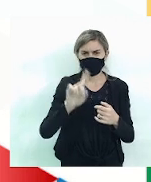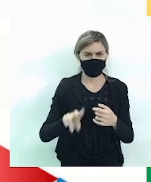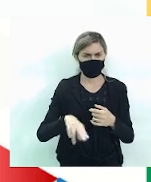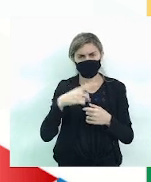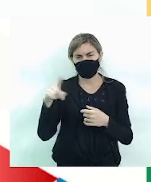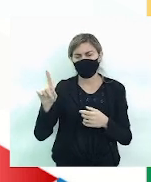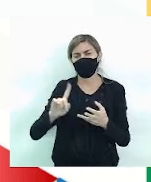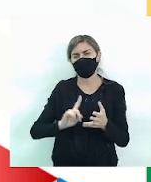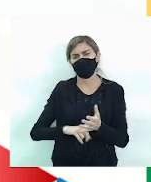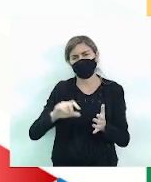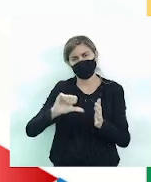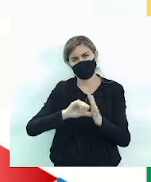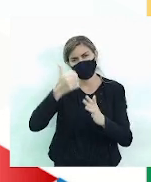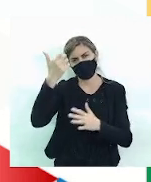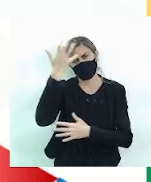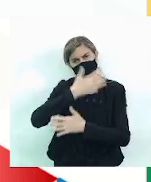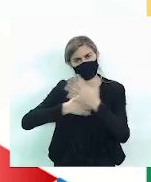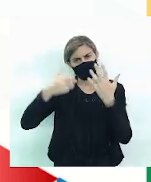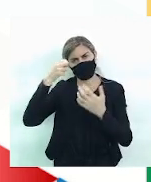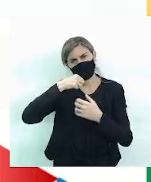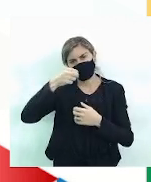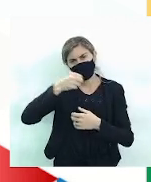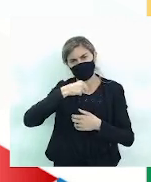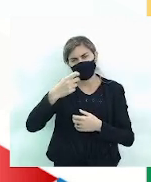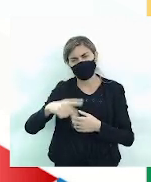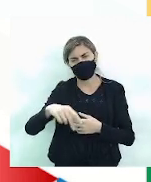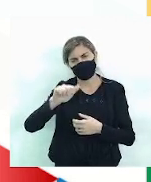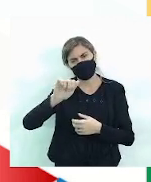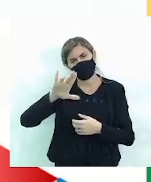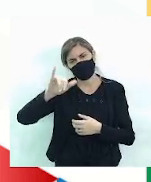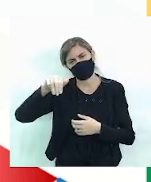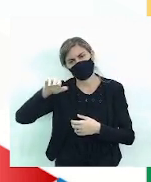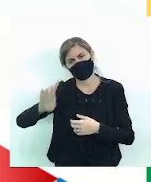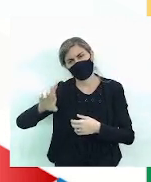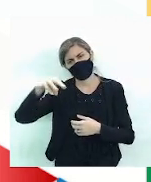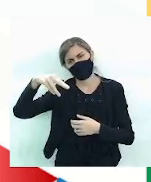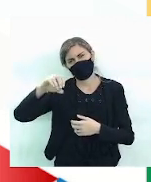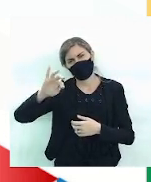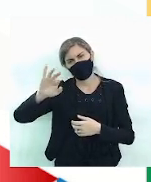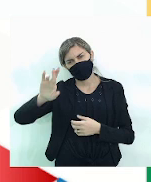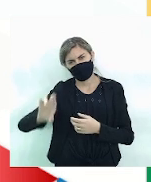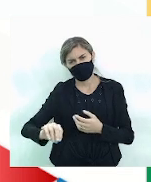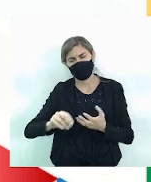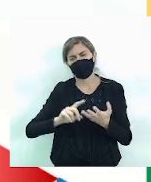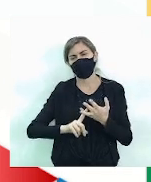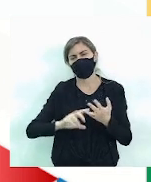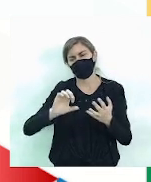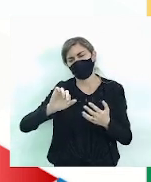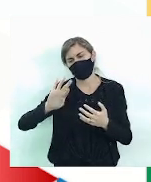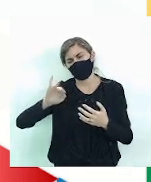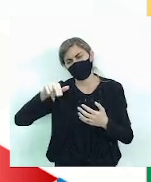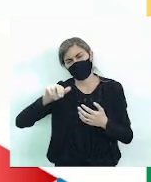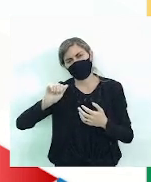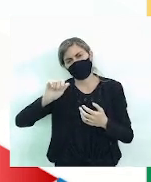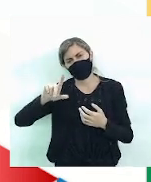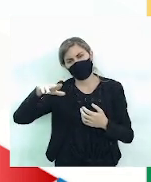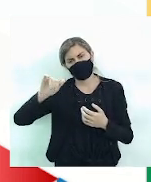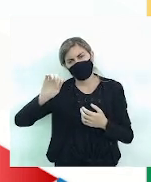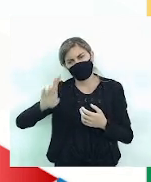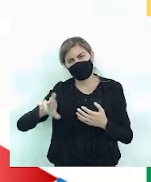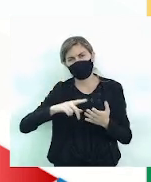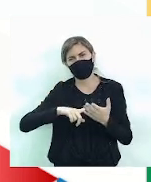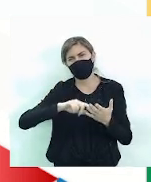primeiro que cantou a música dele, né? Alcimar Monteiro, olha aí, Novinho da Paraíba, Cristina Amaral,